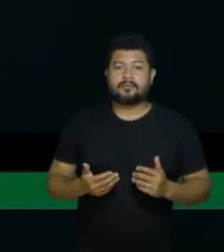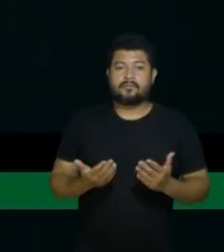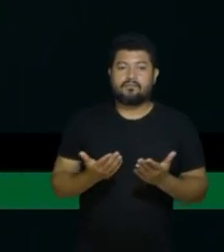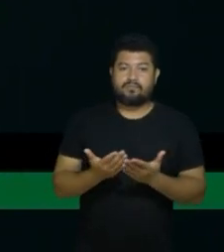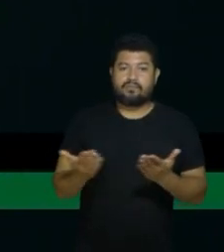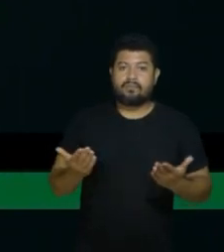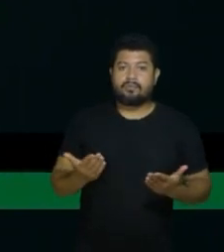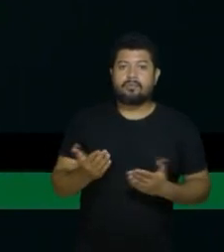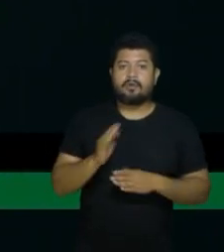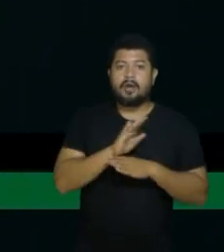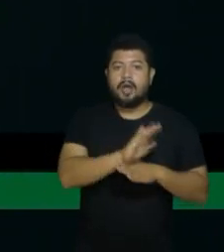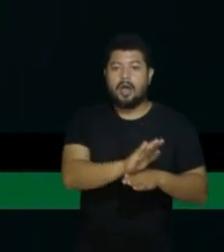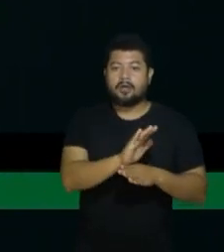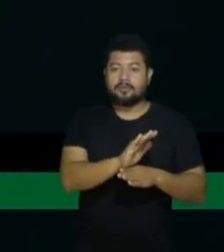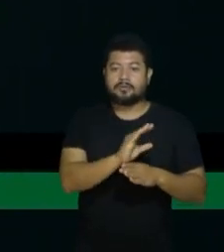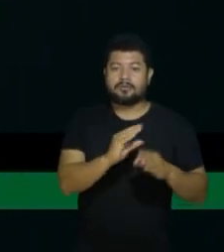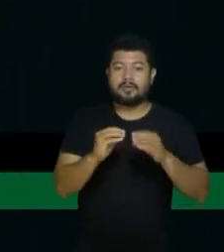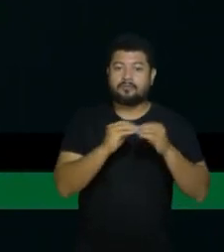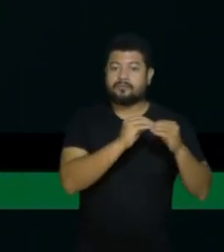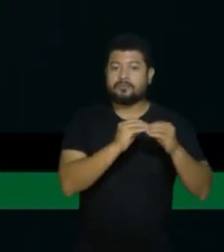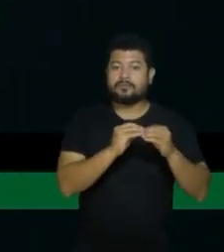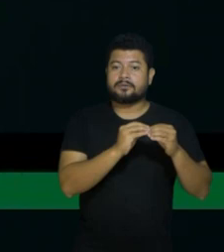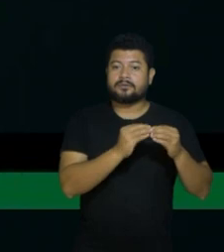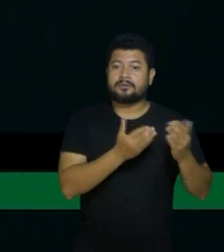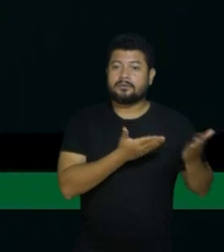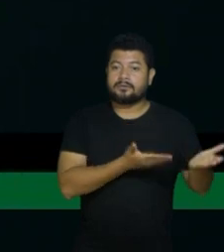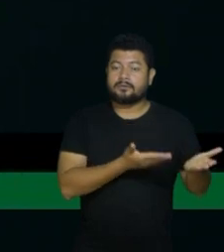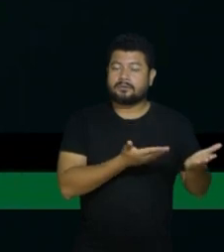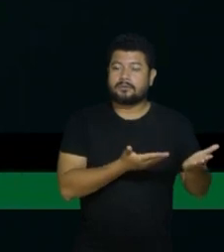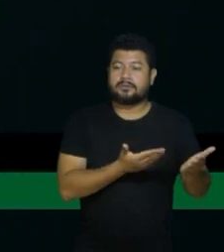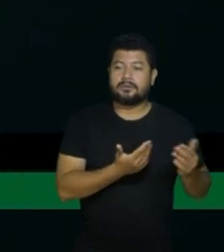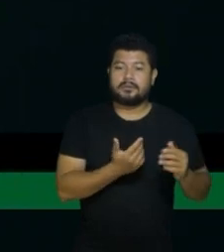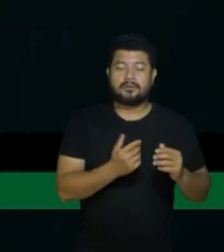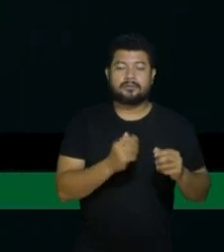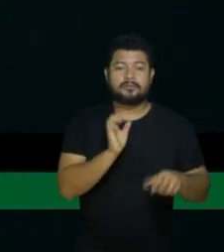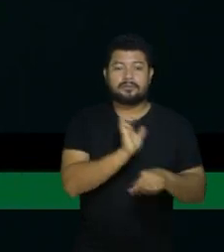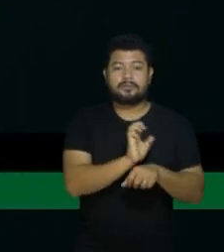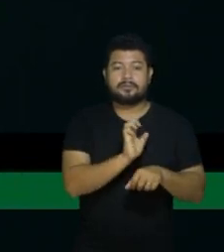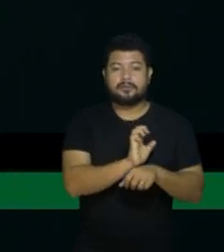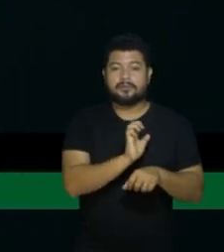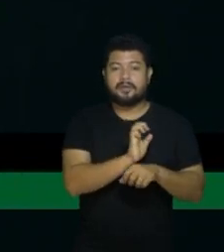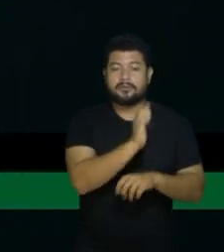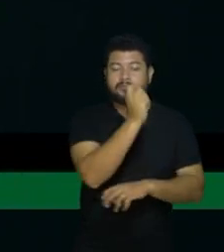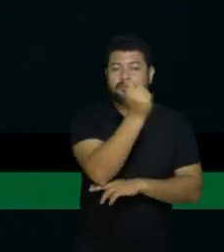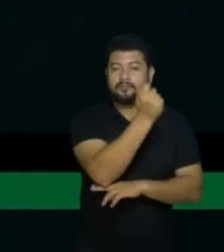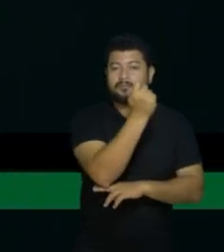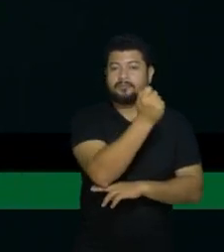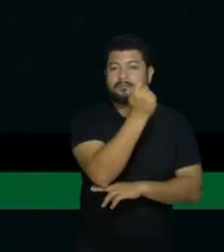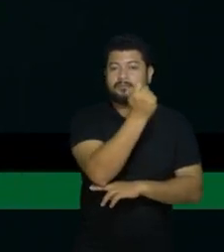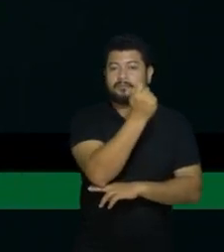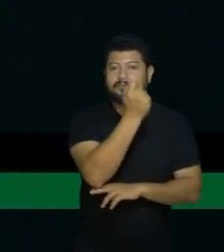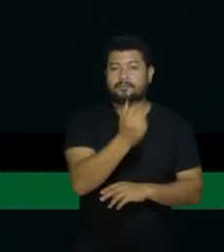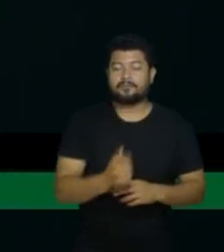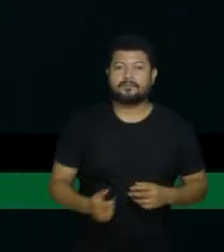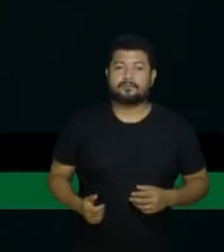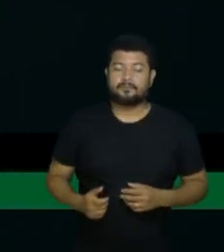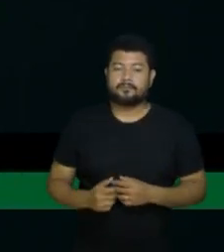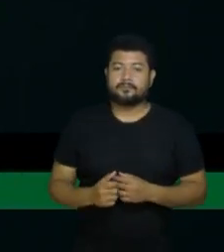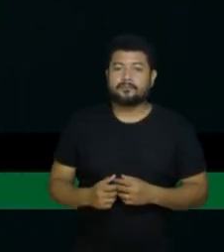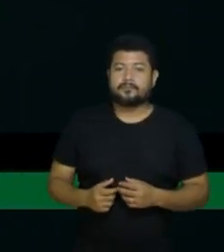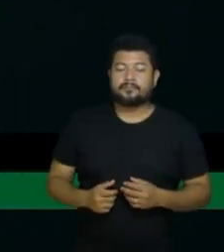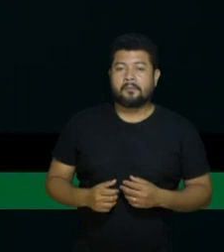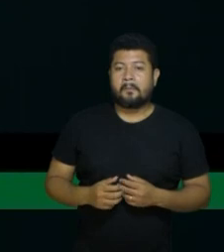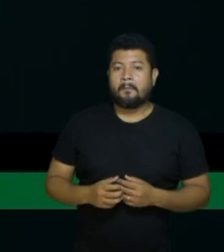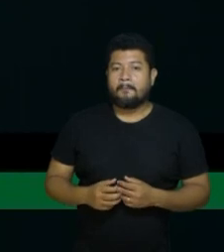ajudando nossos vizinhos que estão passando por dificuldade tremenda do Rio Grande do Sul devido essa